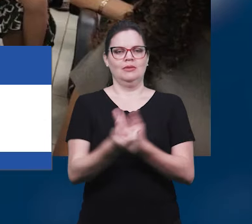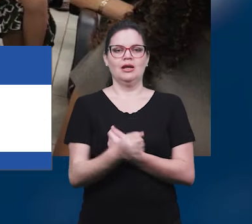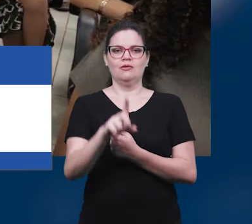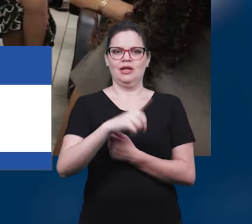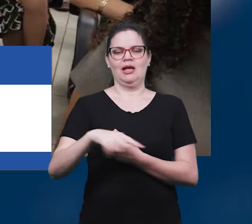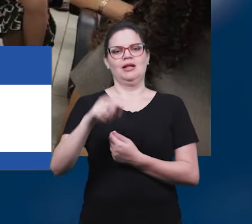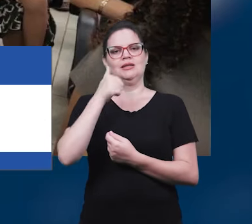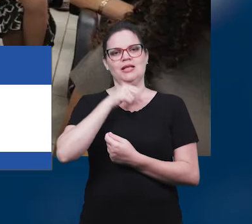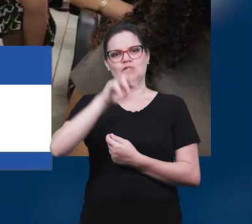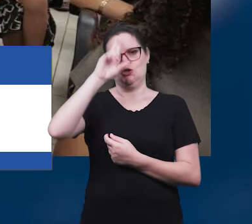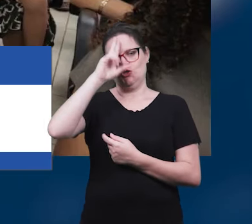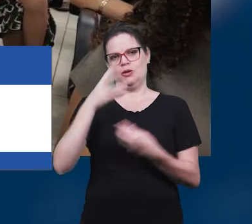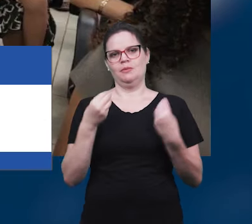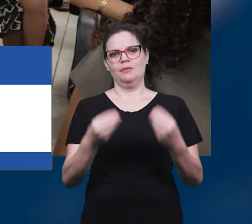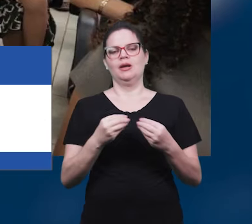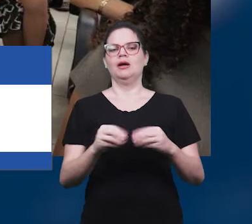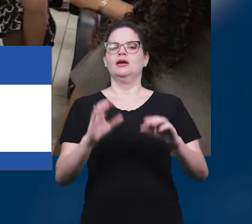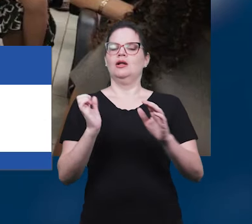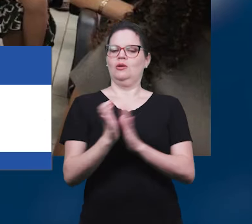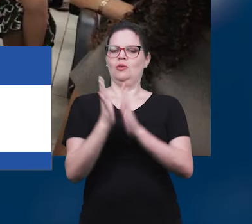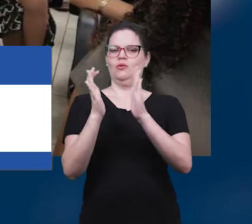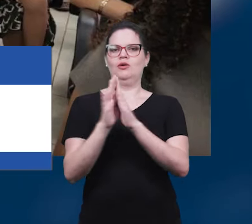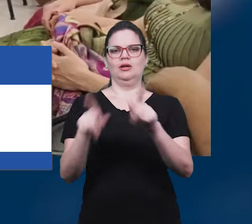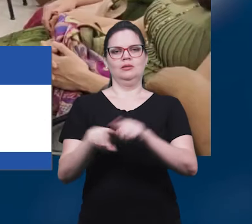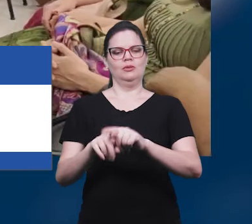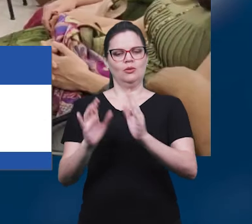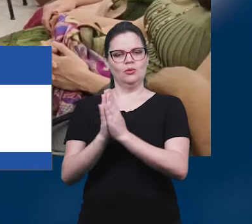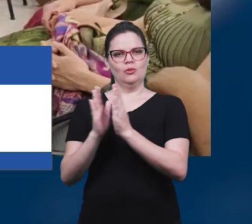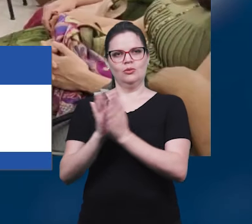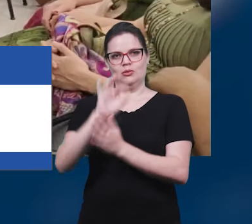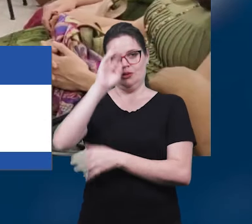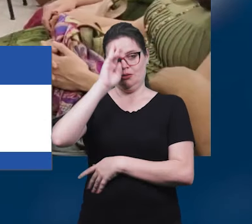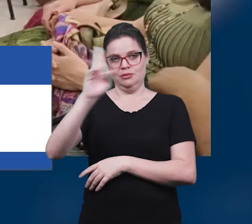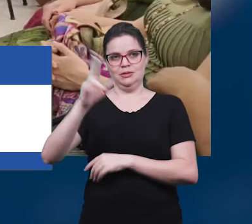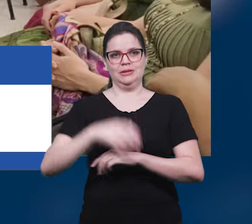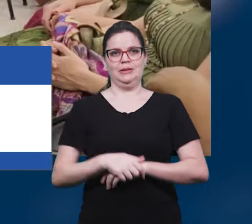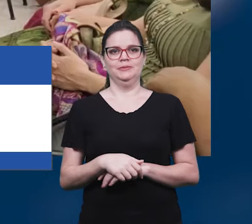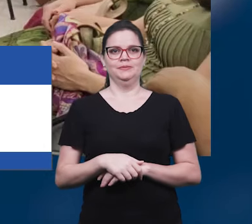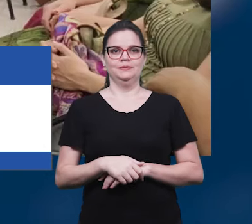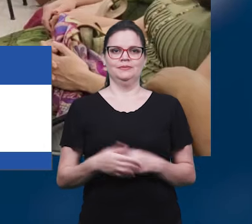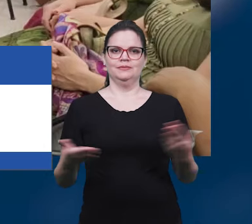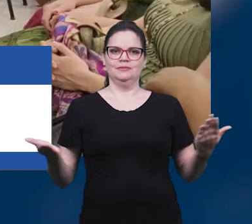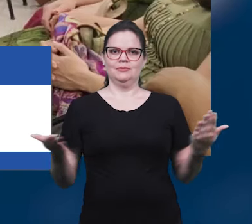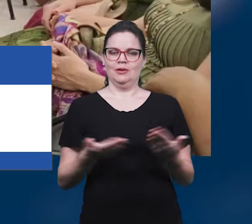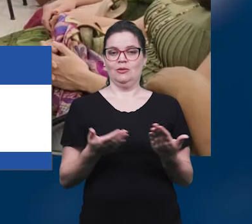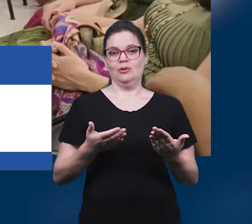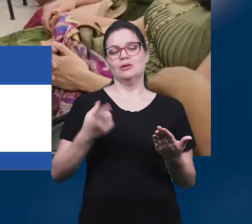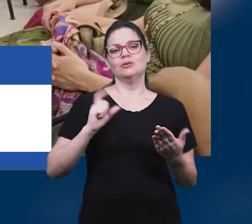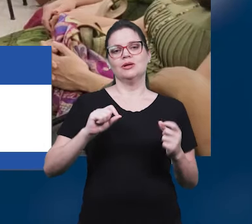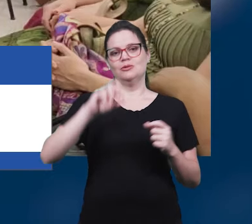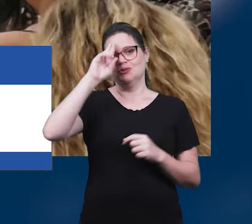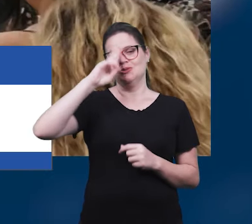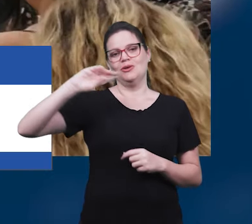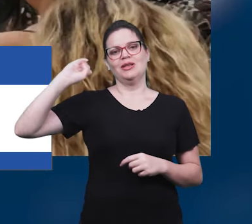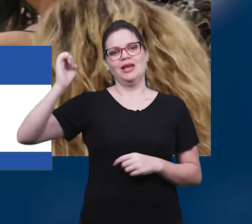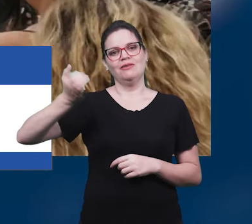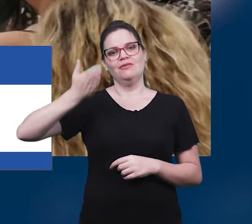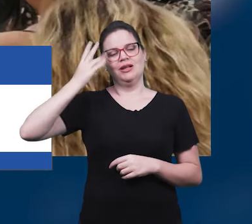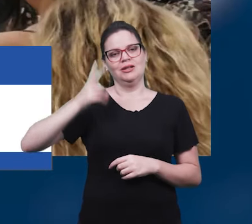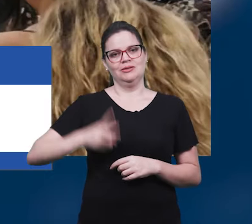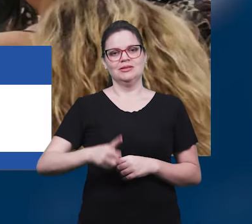estivessem Reunidas para louvar e buscar a face do Senhor e assim o senhor tem se revelado no meio da sua